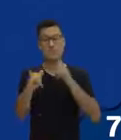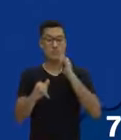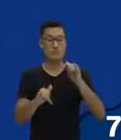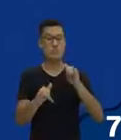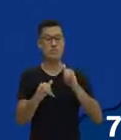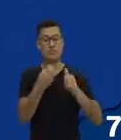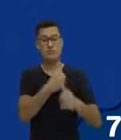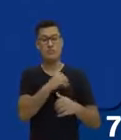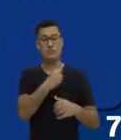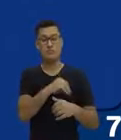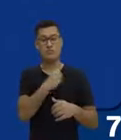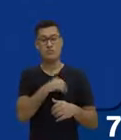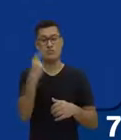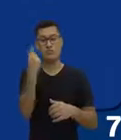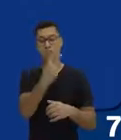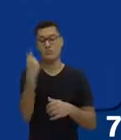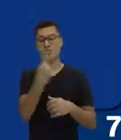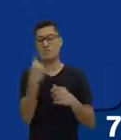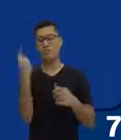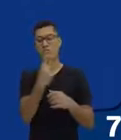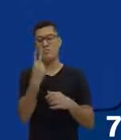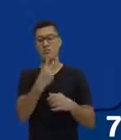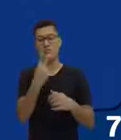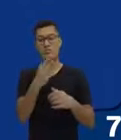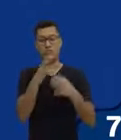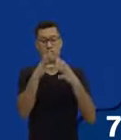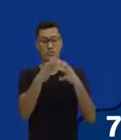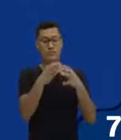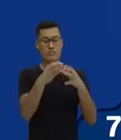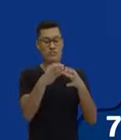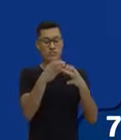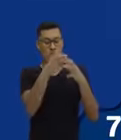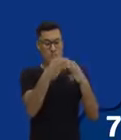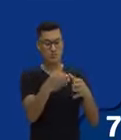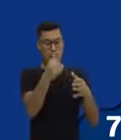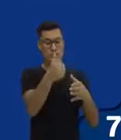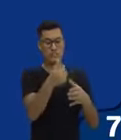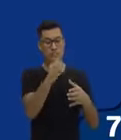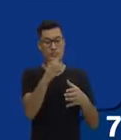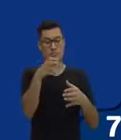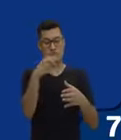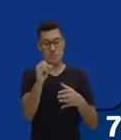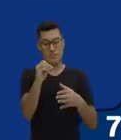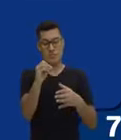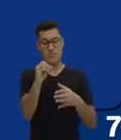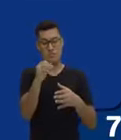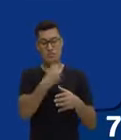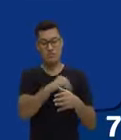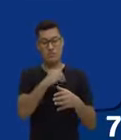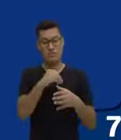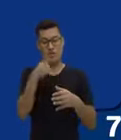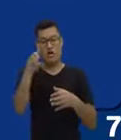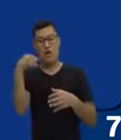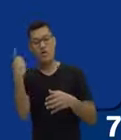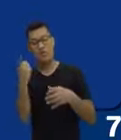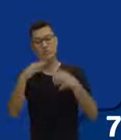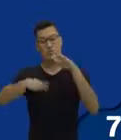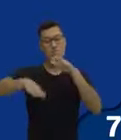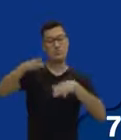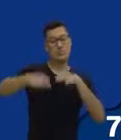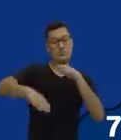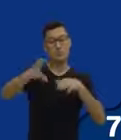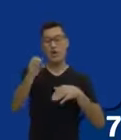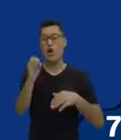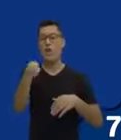dele é composto de duas coisas. Uma parte fixa, que é o salário que é de R$1.000, e uma parte variável, que é a comissão